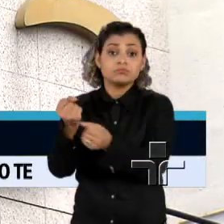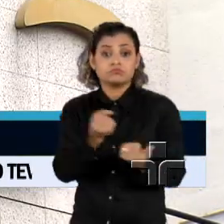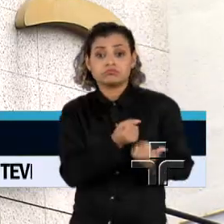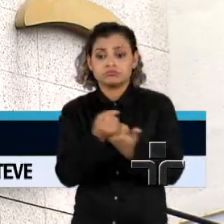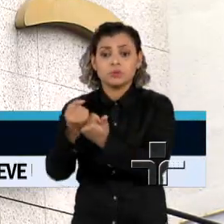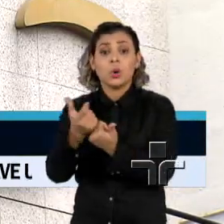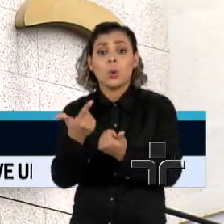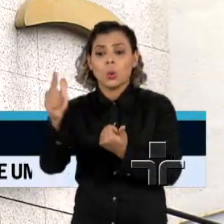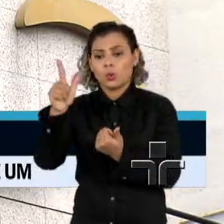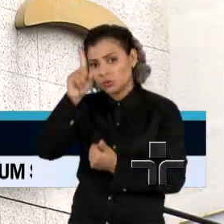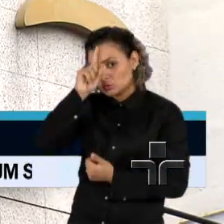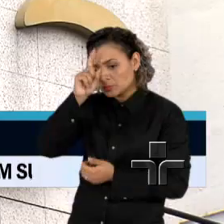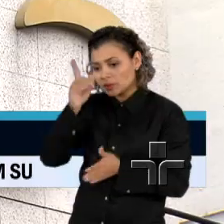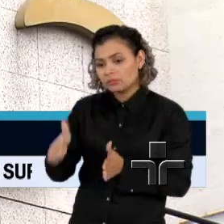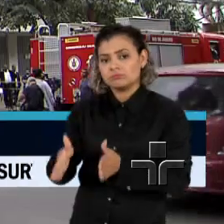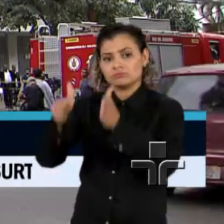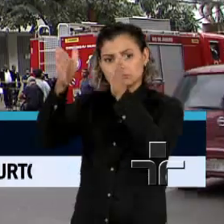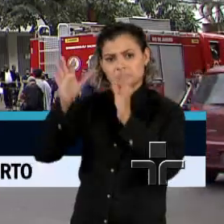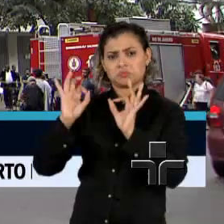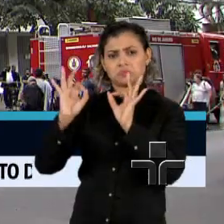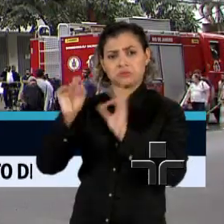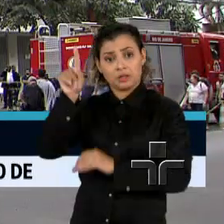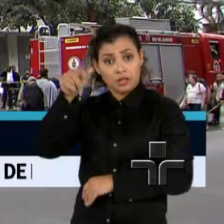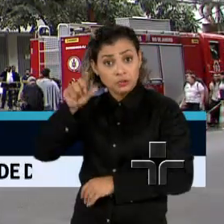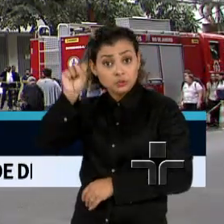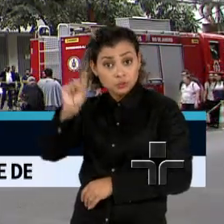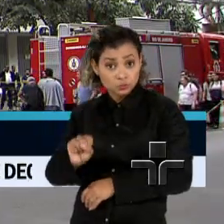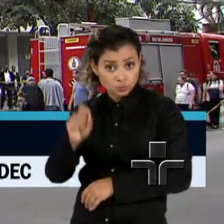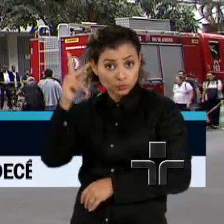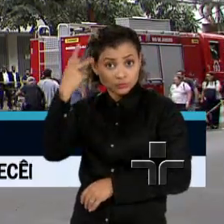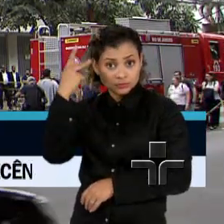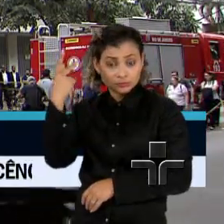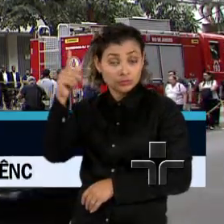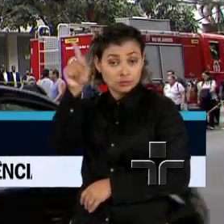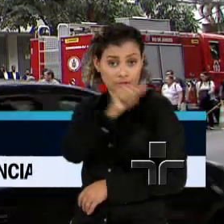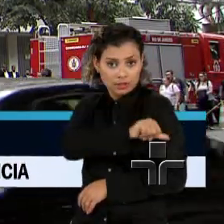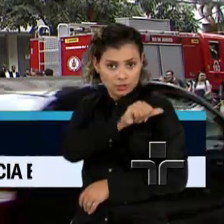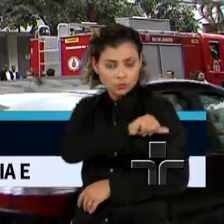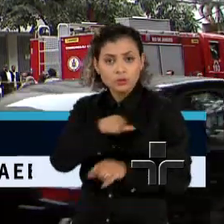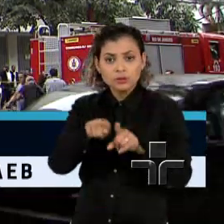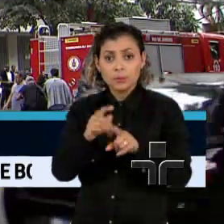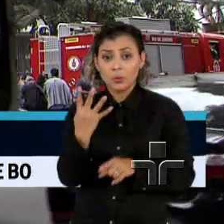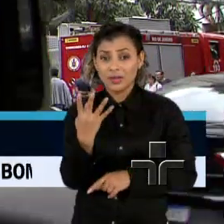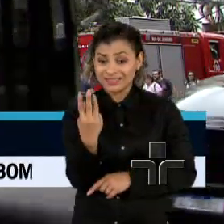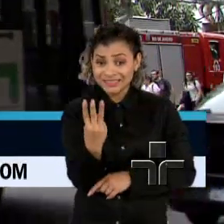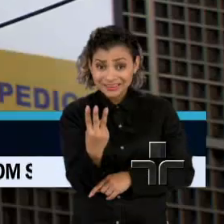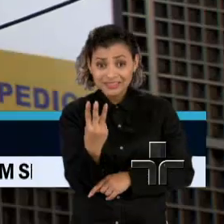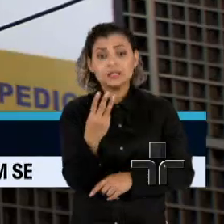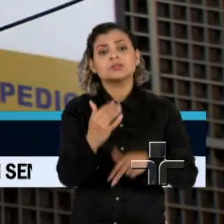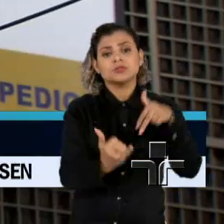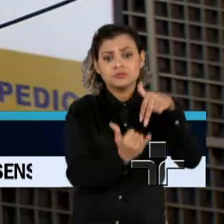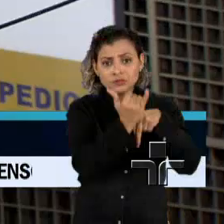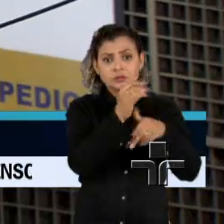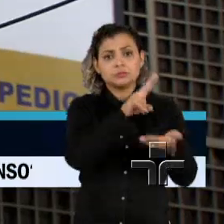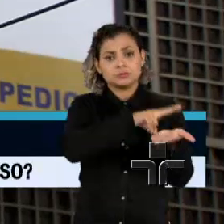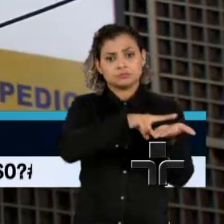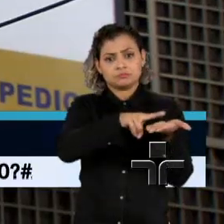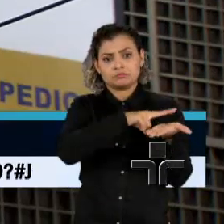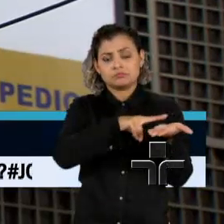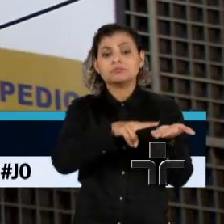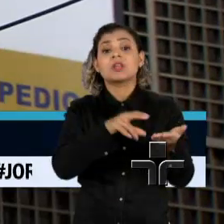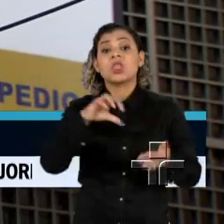Samaritano e o israelita Albert Sabin. Segundo o Hospital Badim, 43 vítimas permanecem internadas, sendo